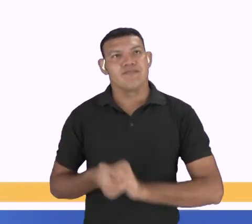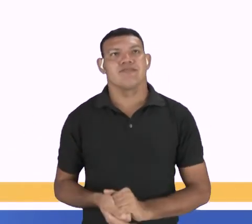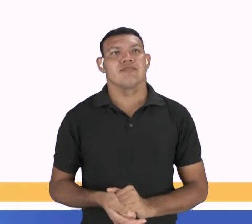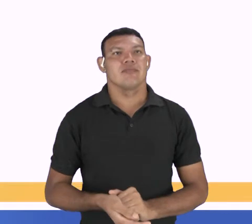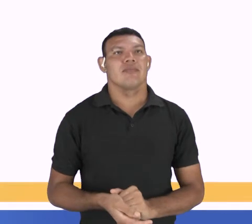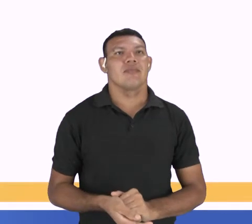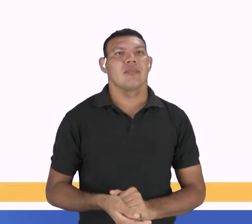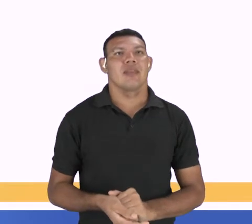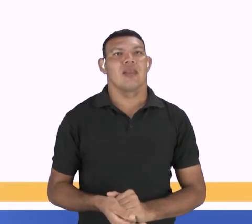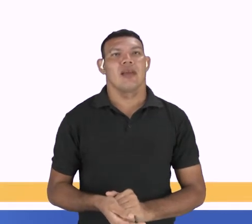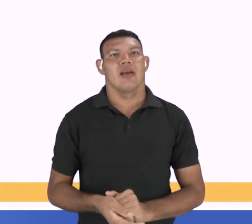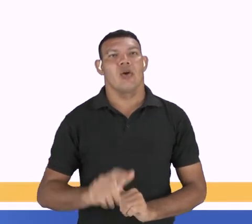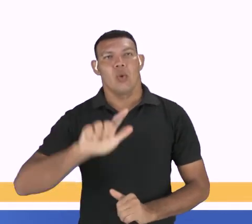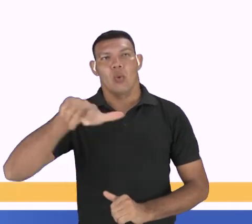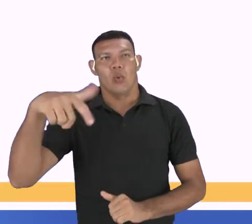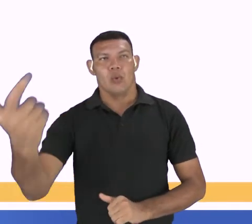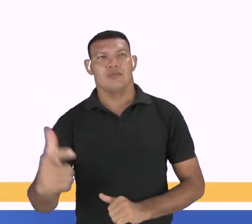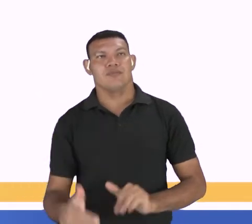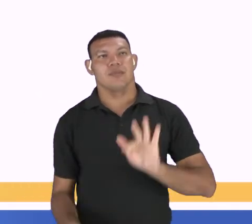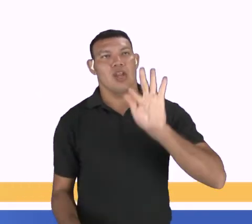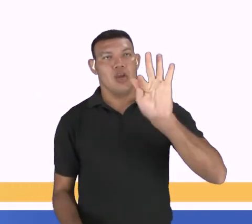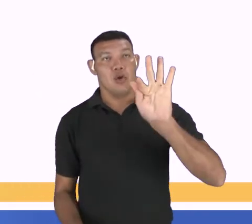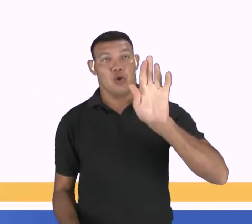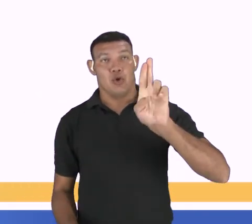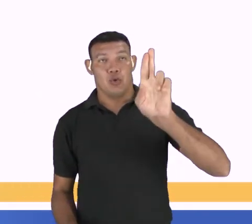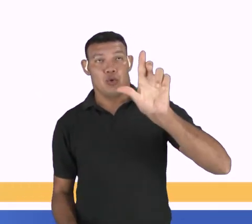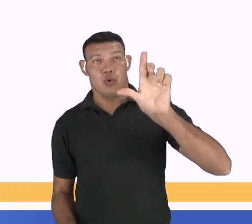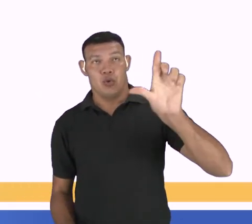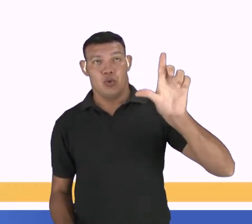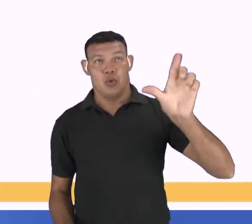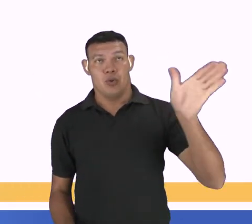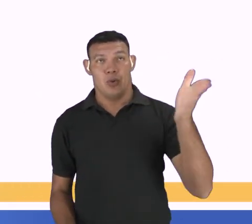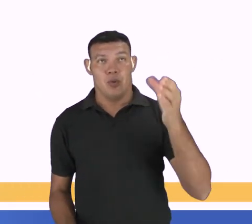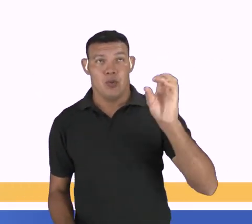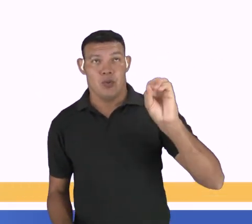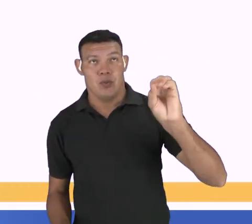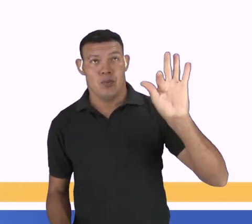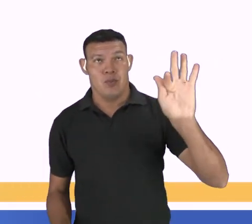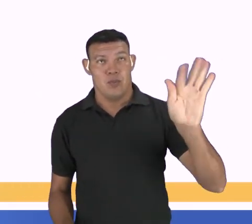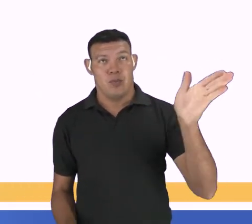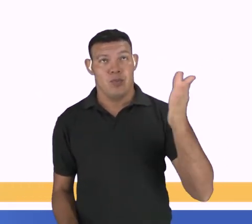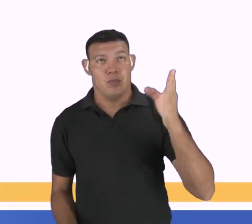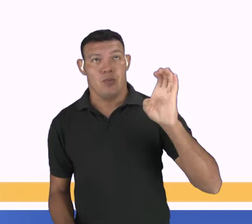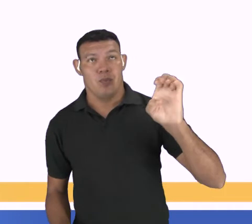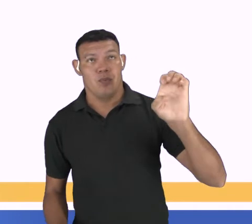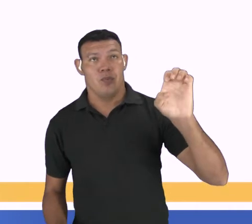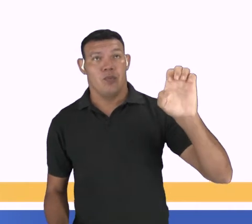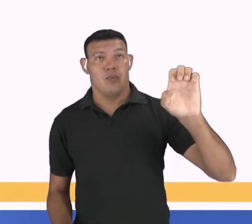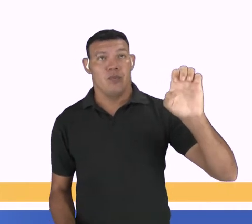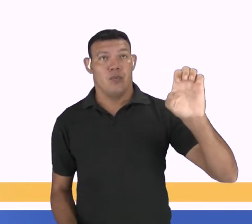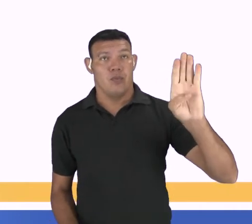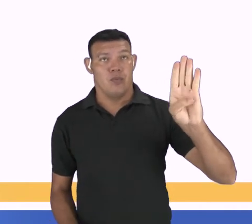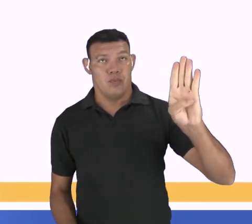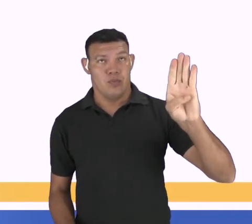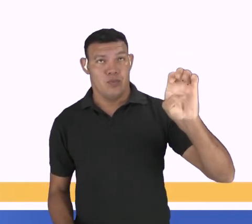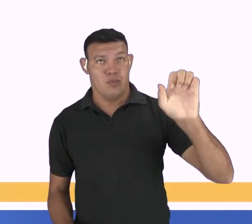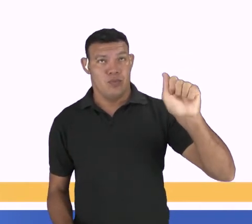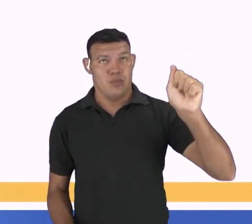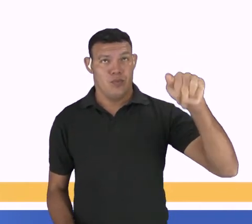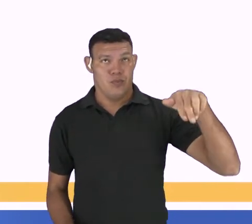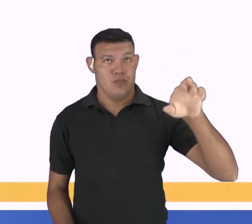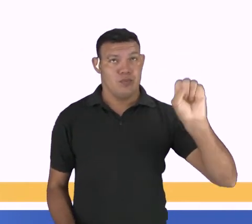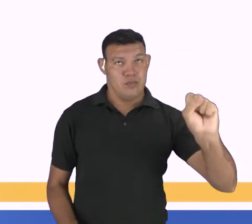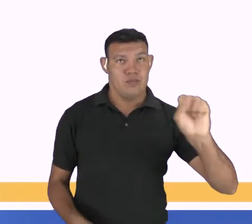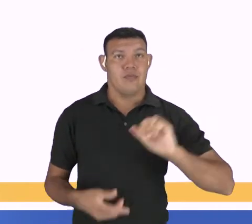Próxima, full of beans. Observe a imagem, a primeira tem uma pessoa com a barriga cheia de feijão. E na segunda